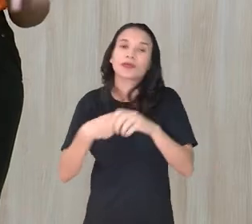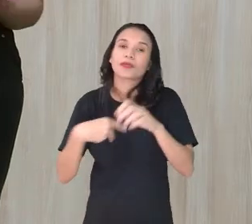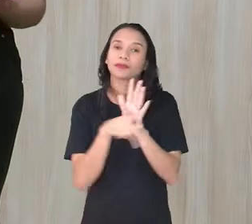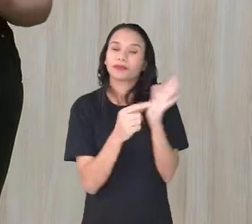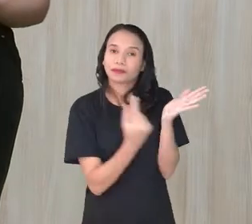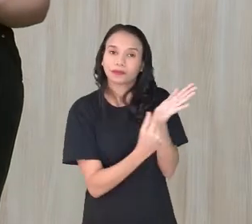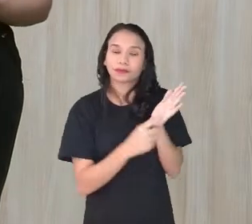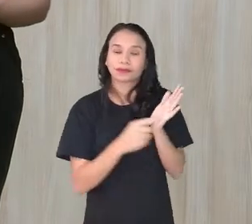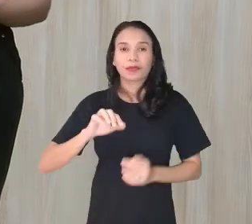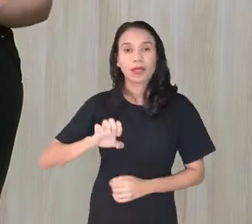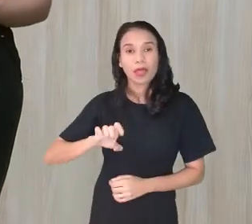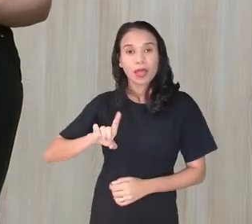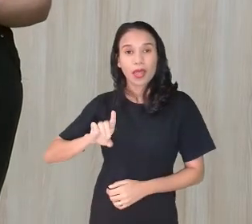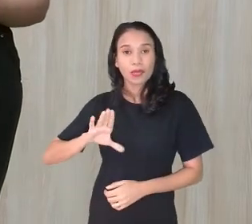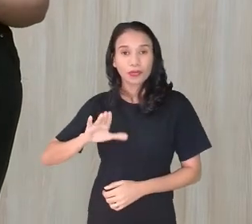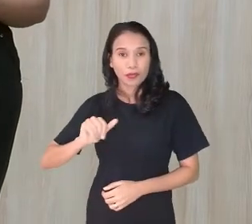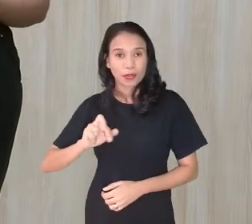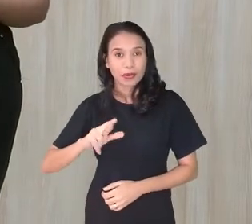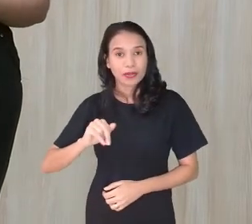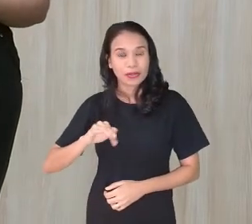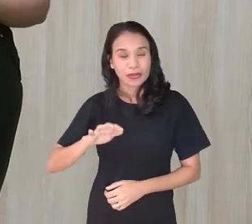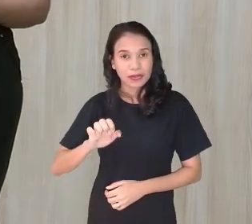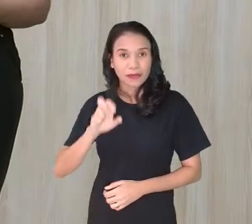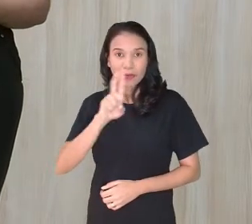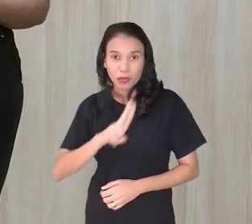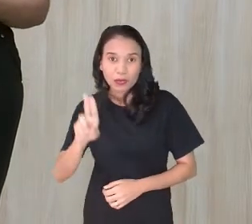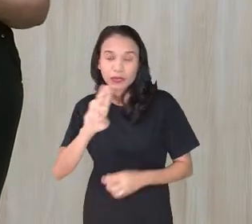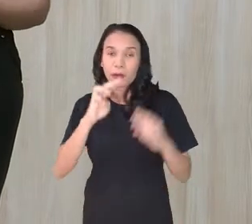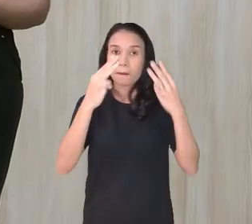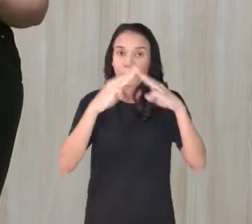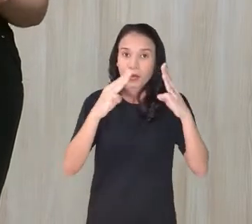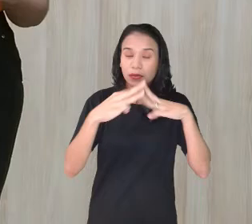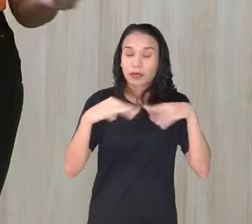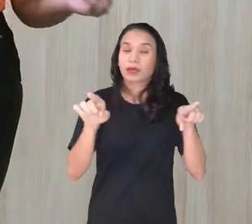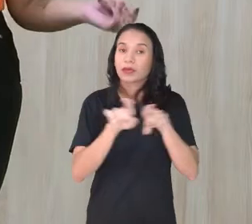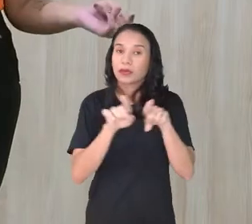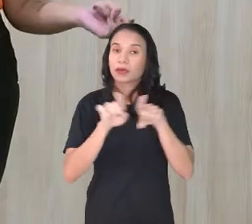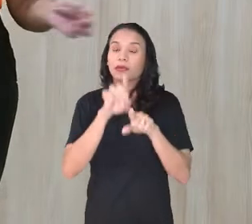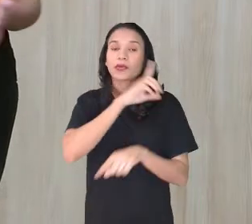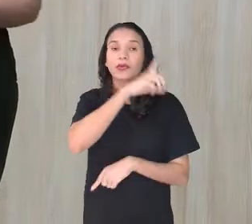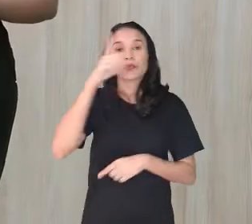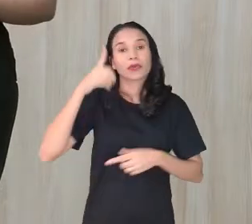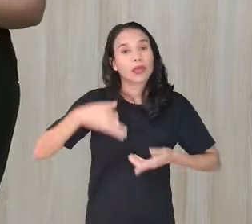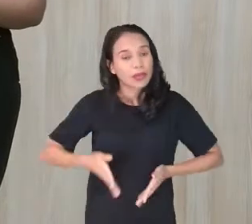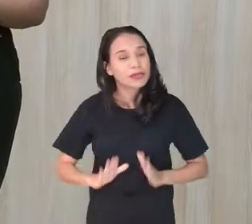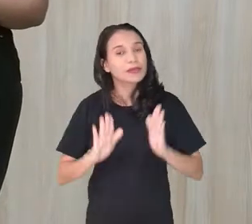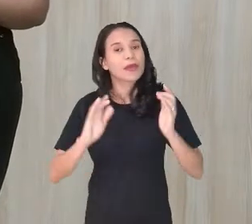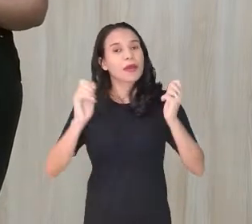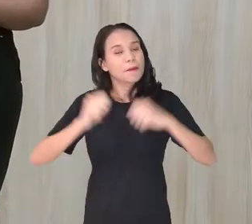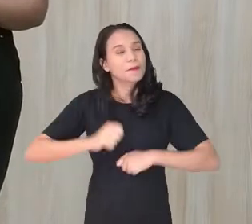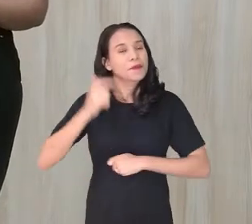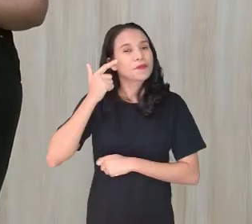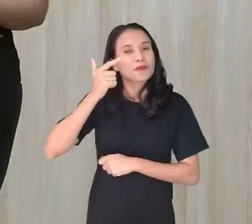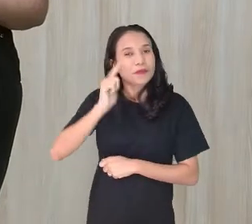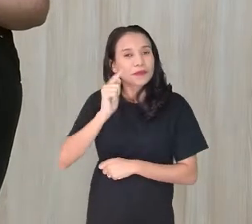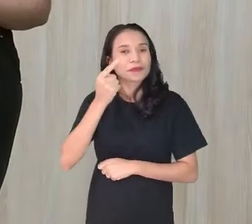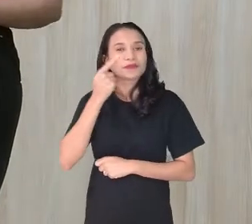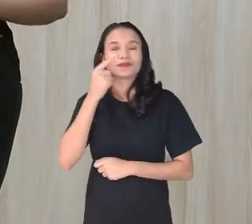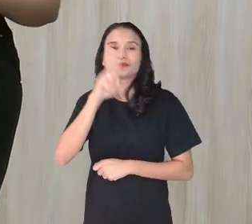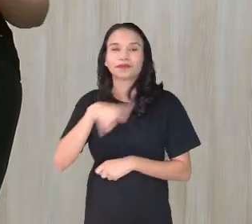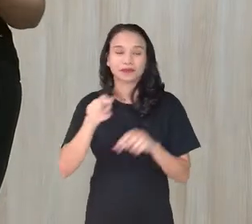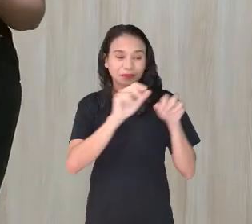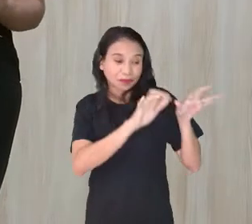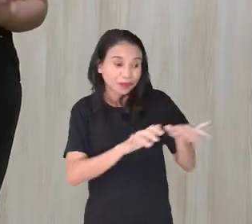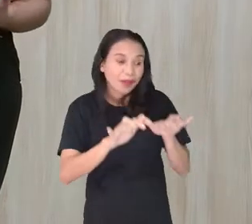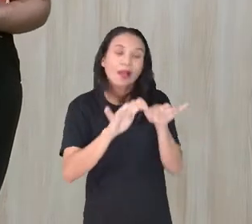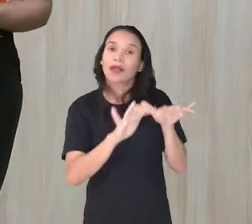Educa Recife, fazer login com o seu número de matrícula, a sua data de nascimento, para ter acesso ao chat aqui. O chat acontece